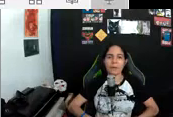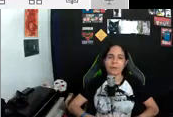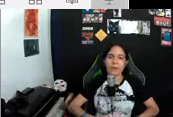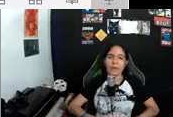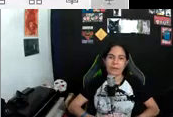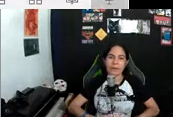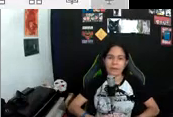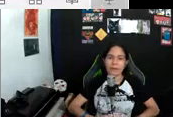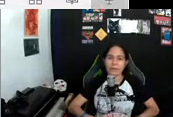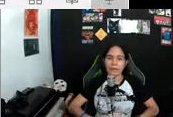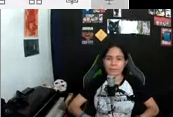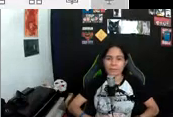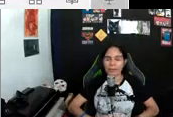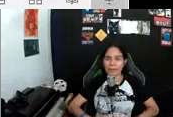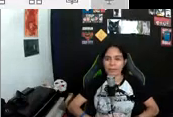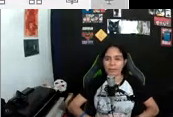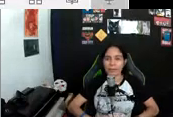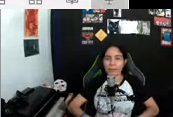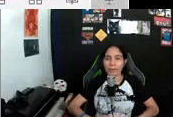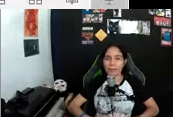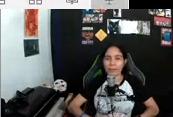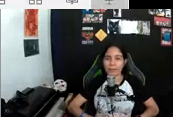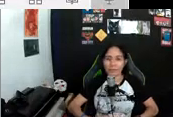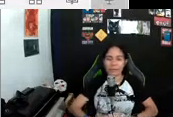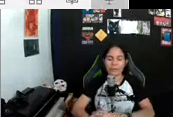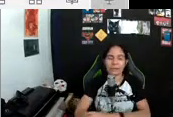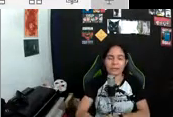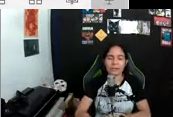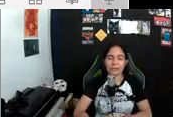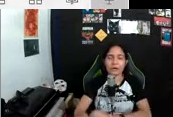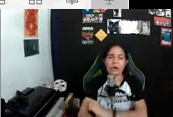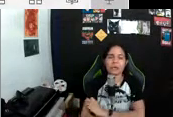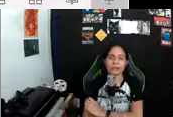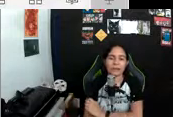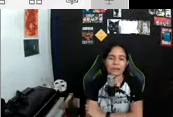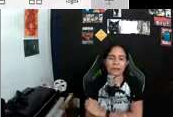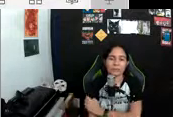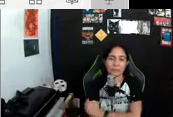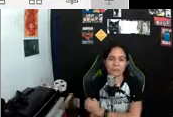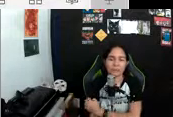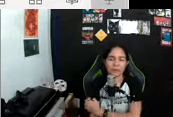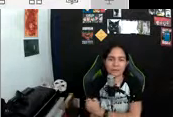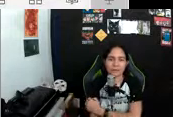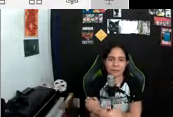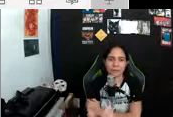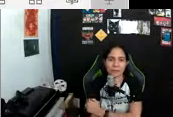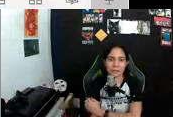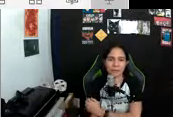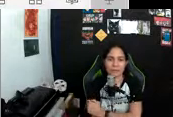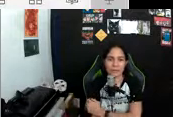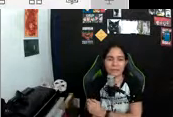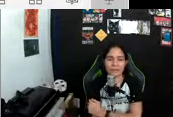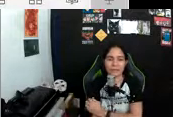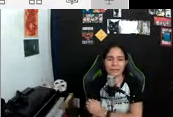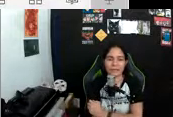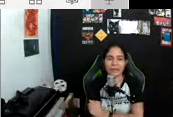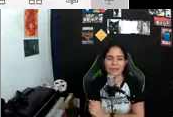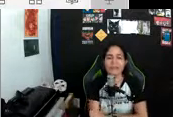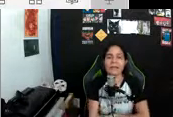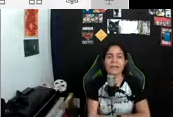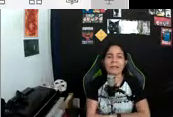né? Então, na Lei 3.640, lá de 59, né, autorizava a função